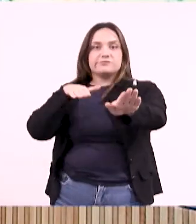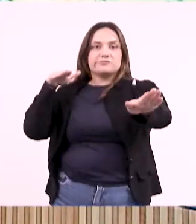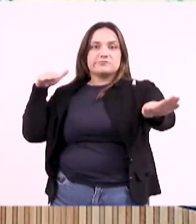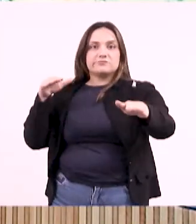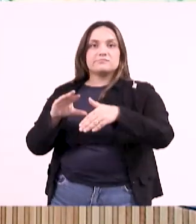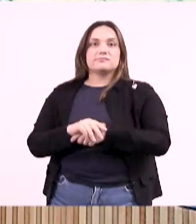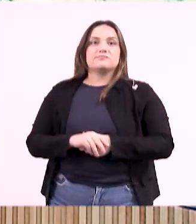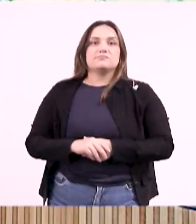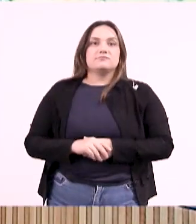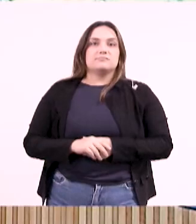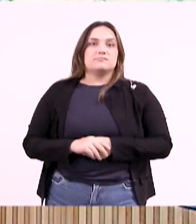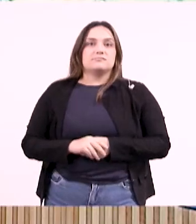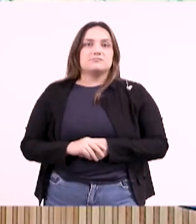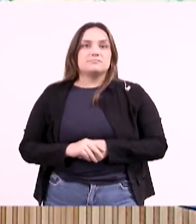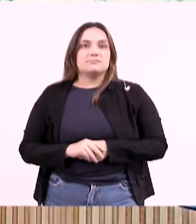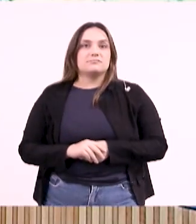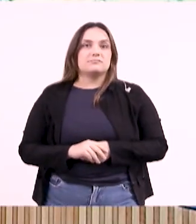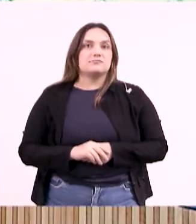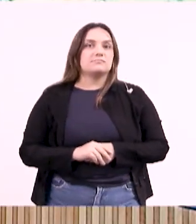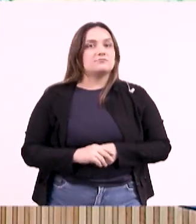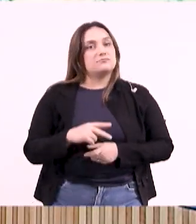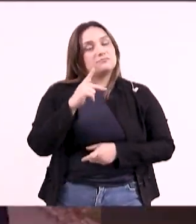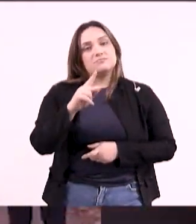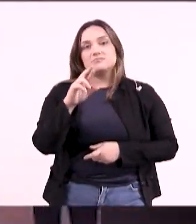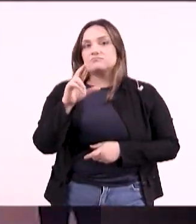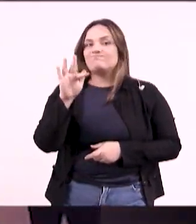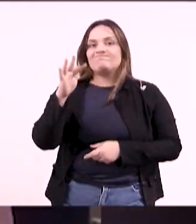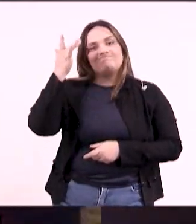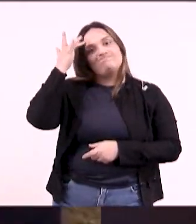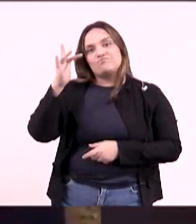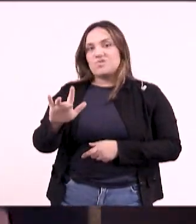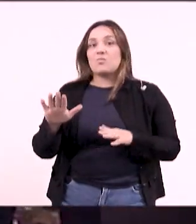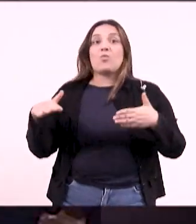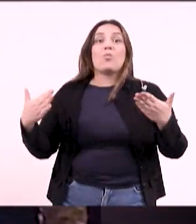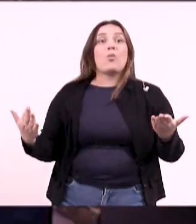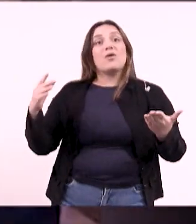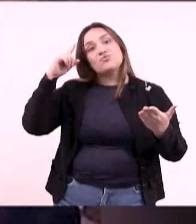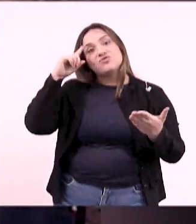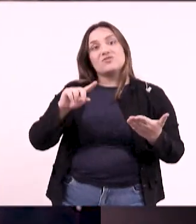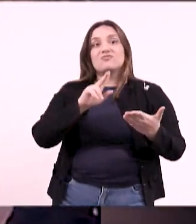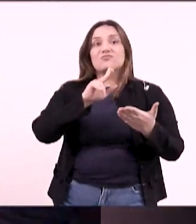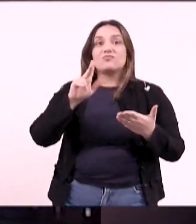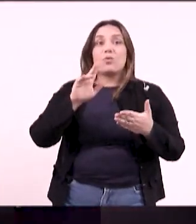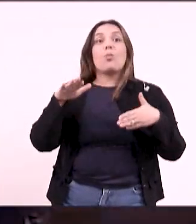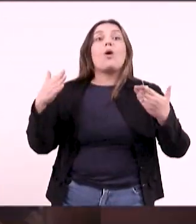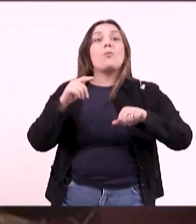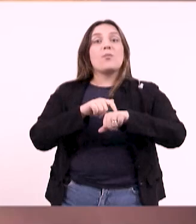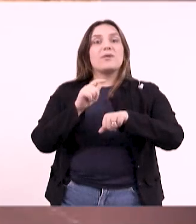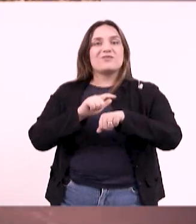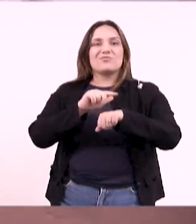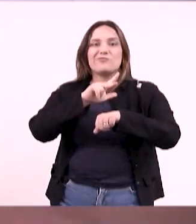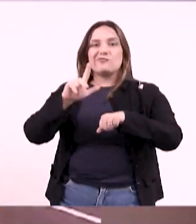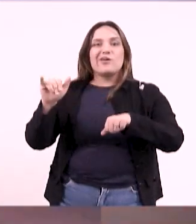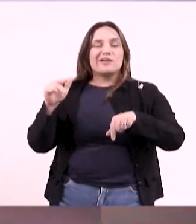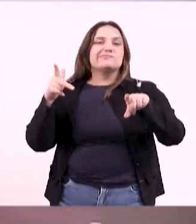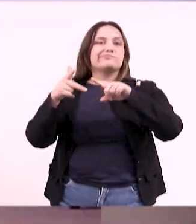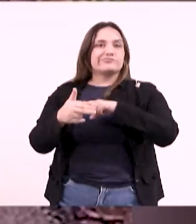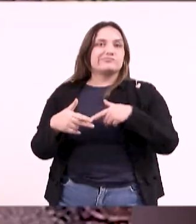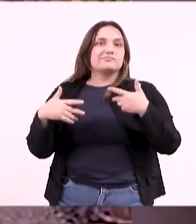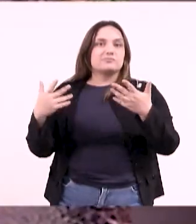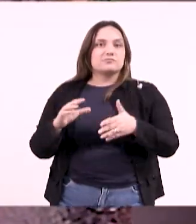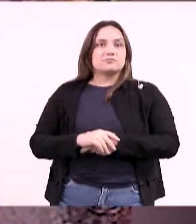Polícia Rodoviária Federal, então, não dando previsão de liberação da BR-163 por enquanto. A gente